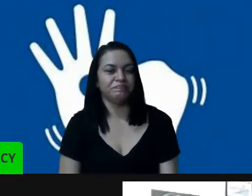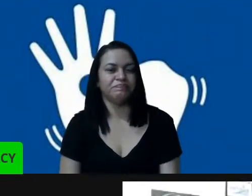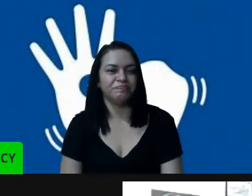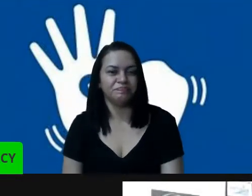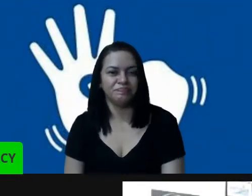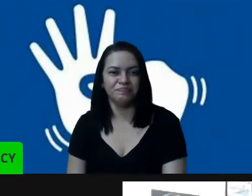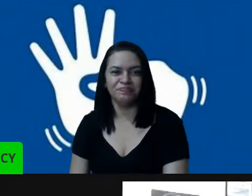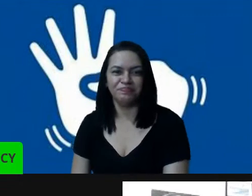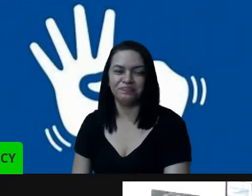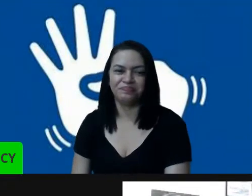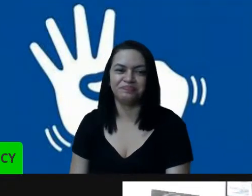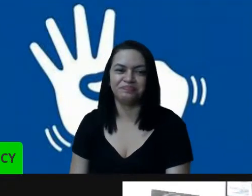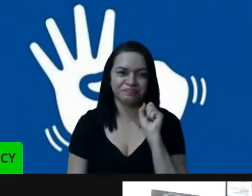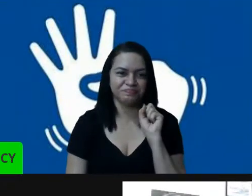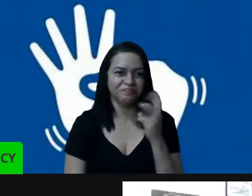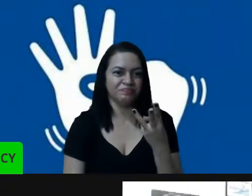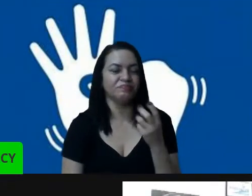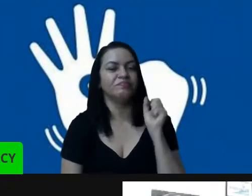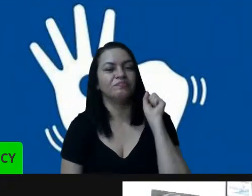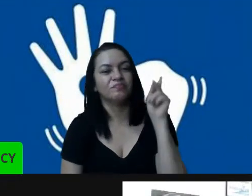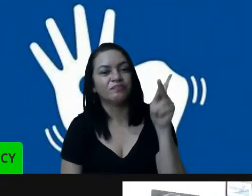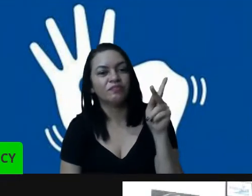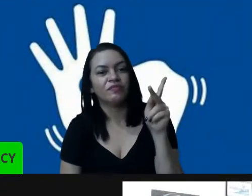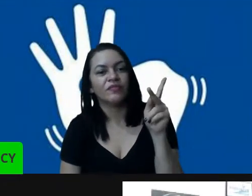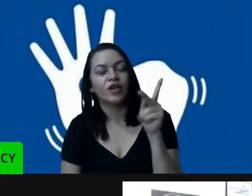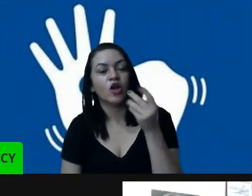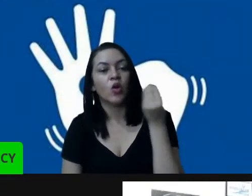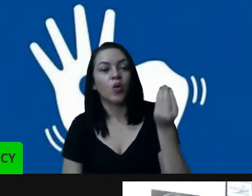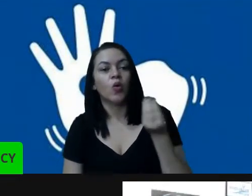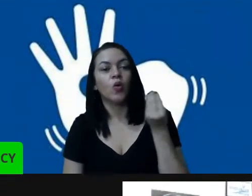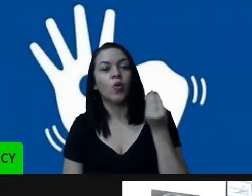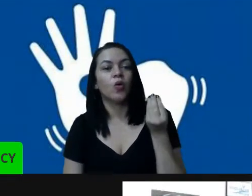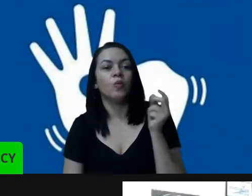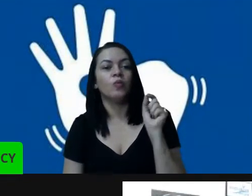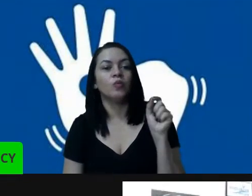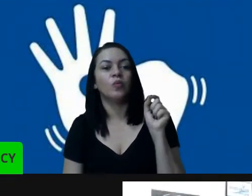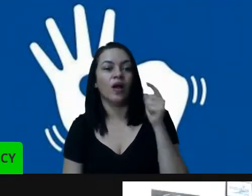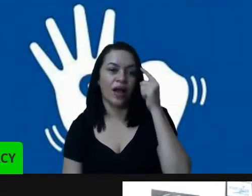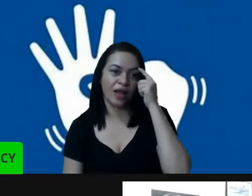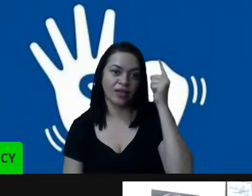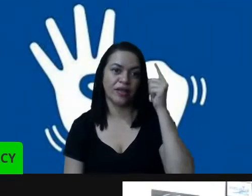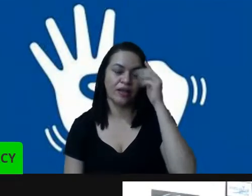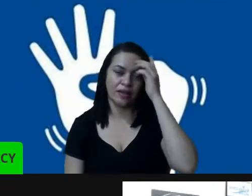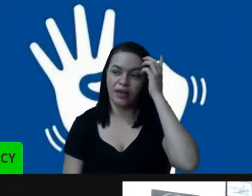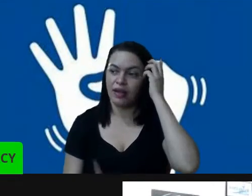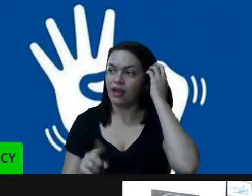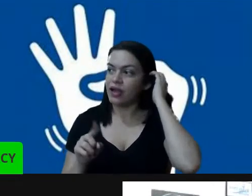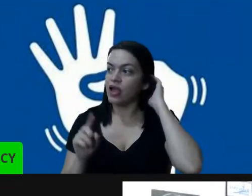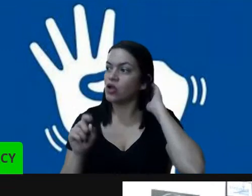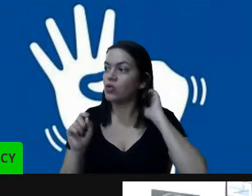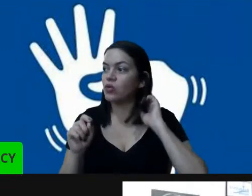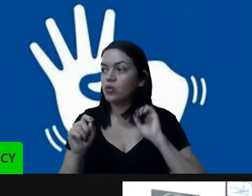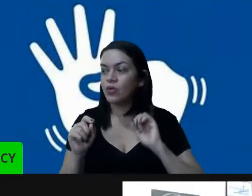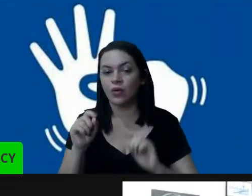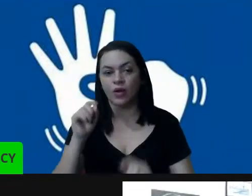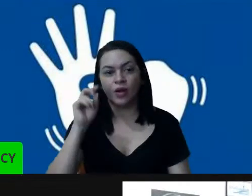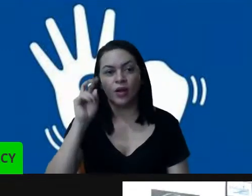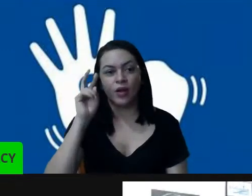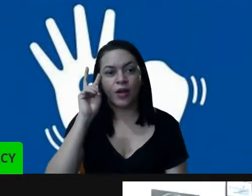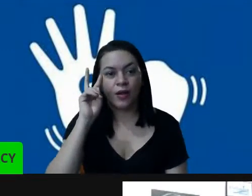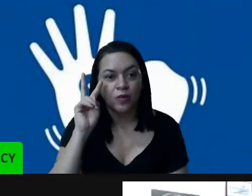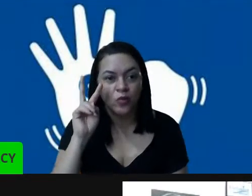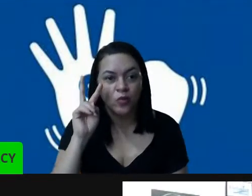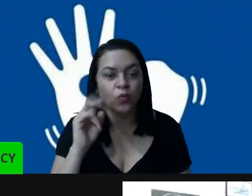Show. Tá, a gente como não, como a ideia era colocar no Instagram, né? E aí o Instagram ele